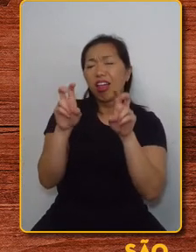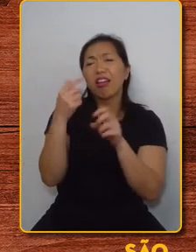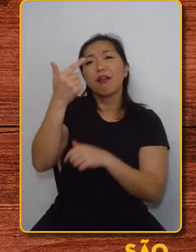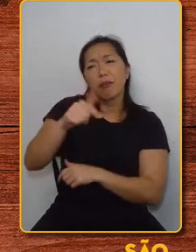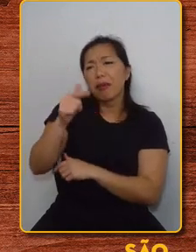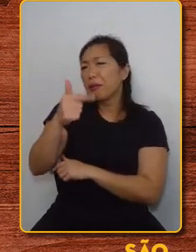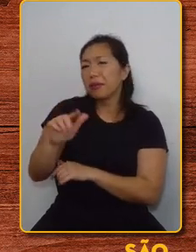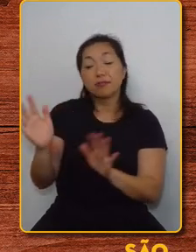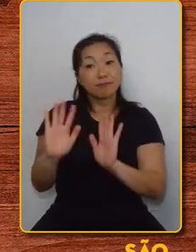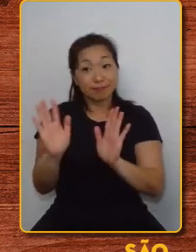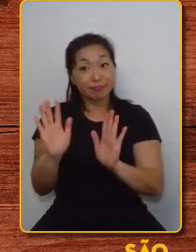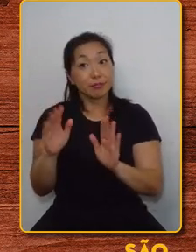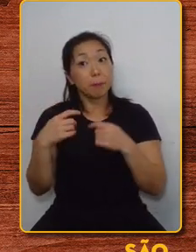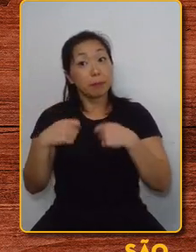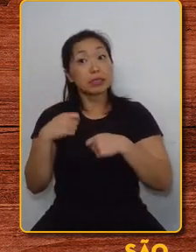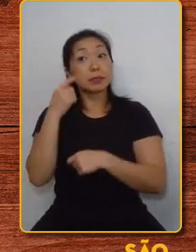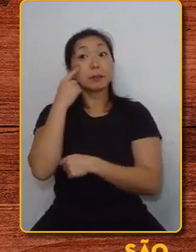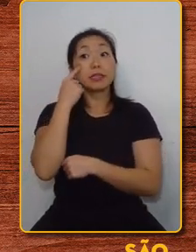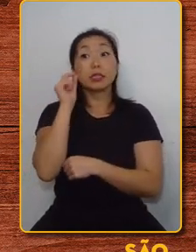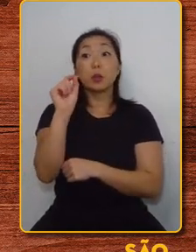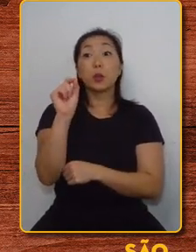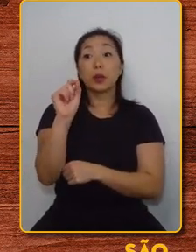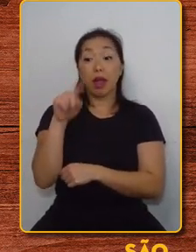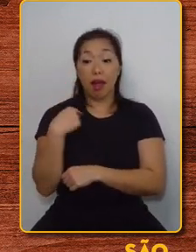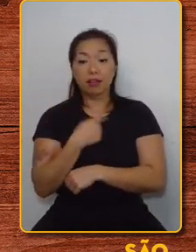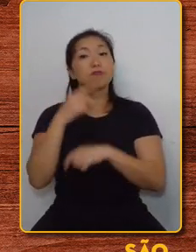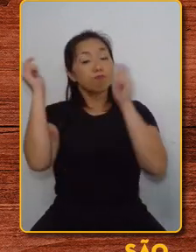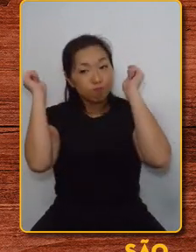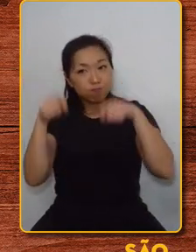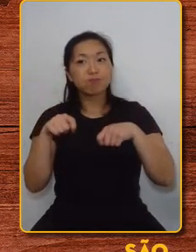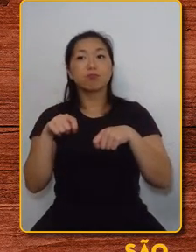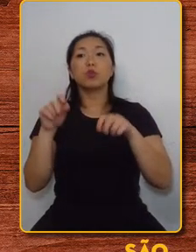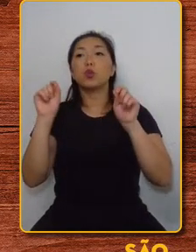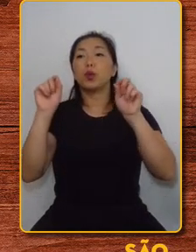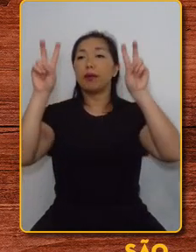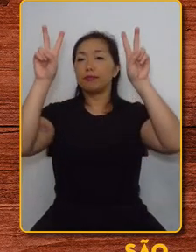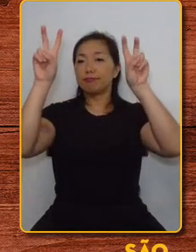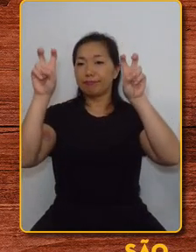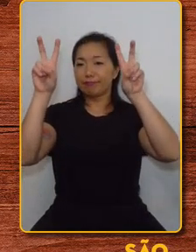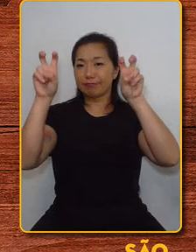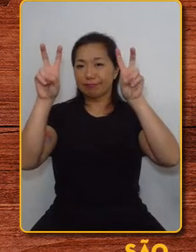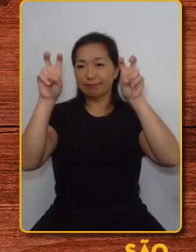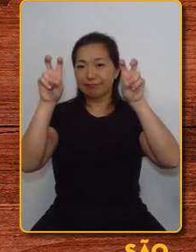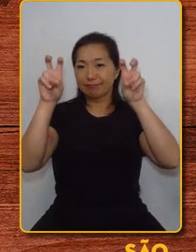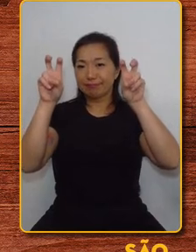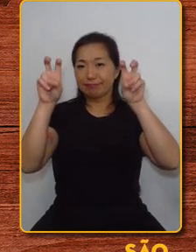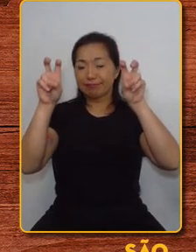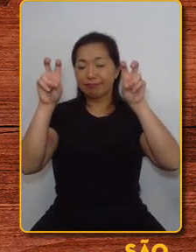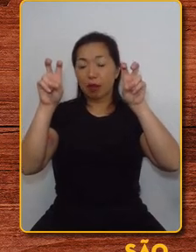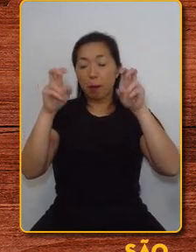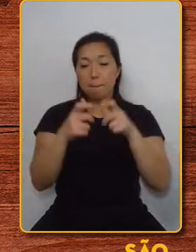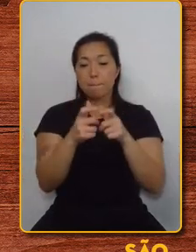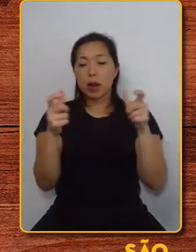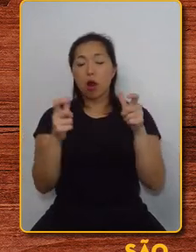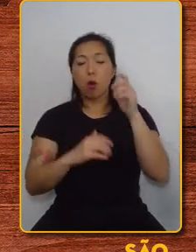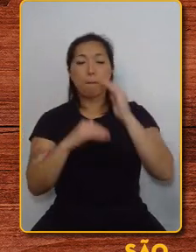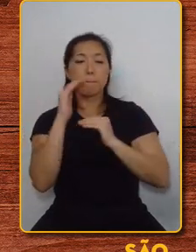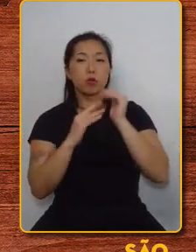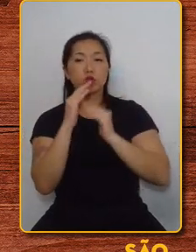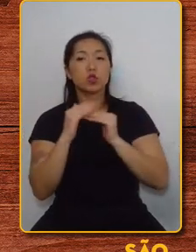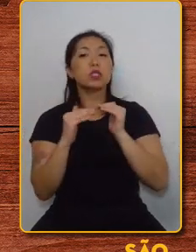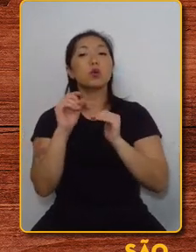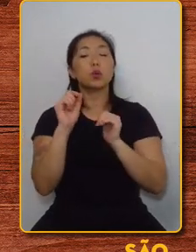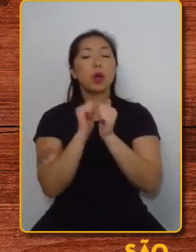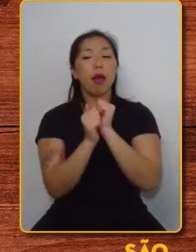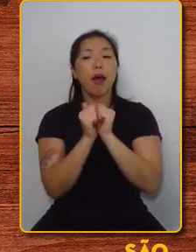nós conseguimos alcançar, abre aspas, a excelência de ser a maior produção de arroz orgânico da América do